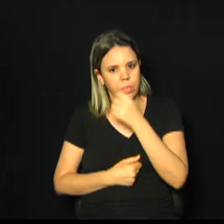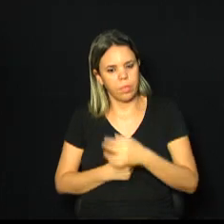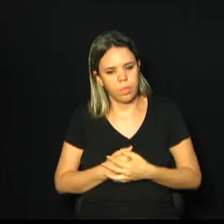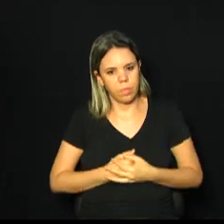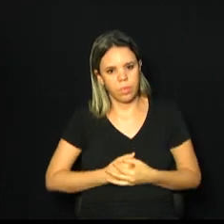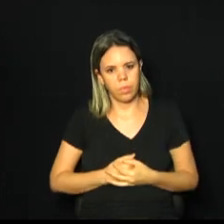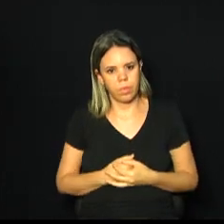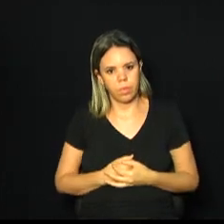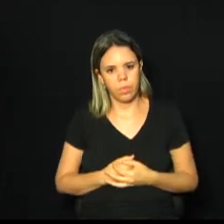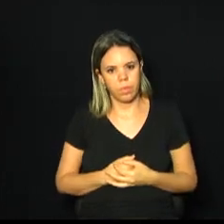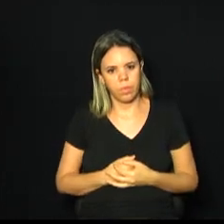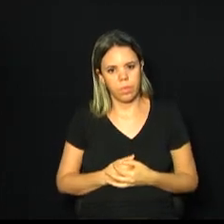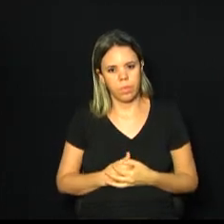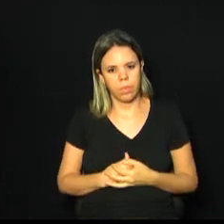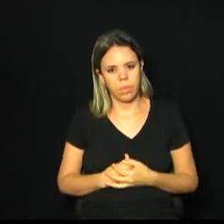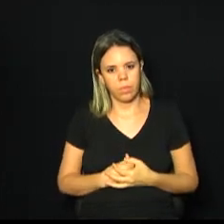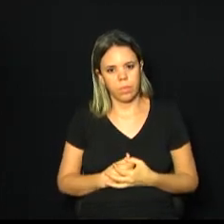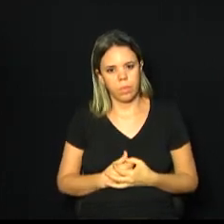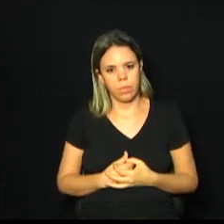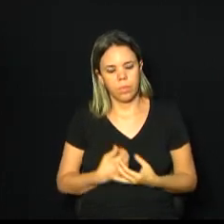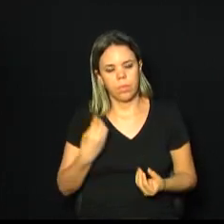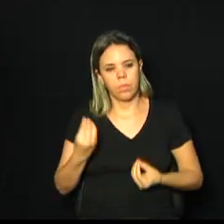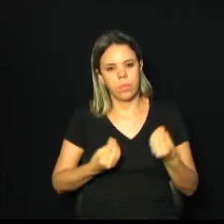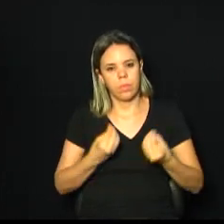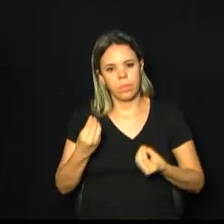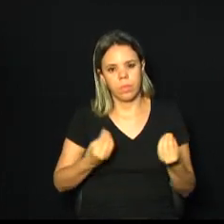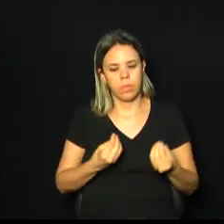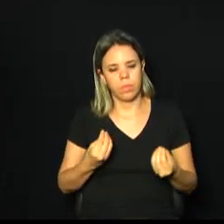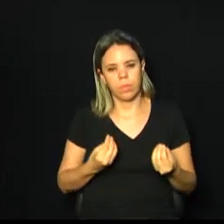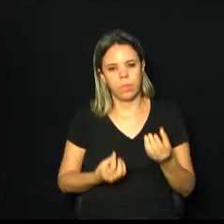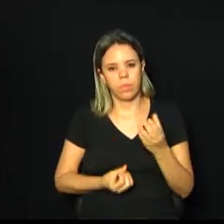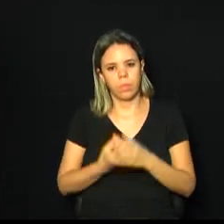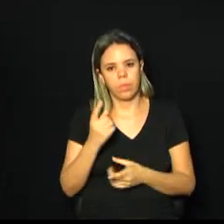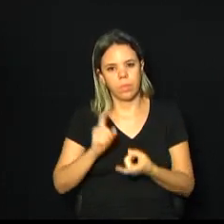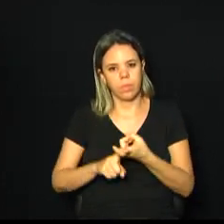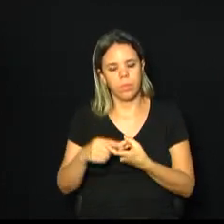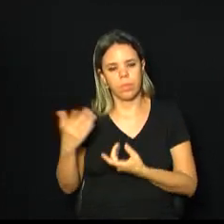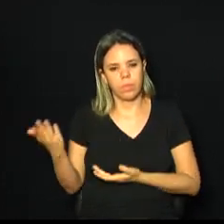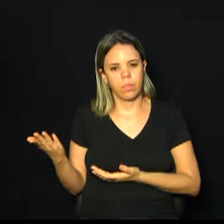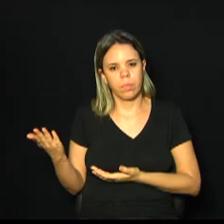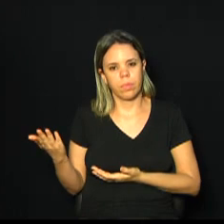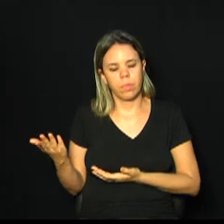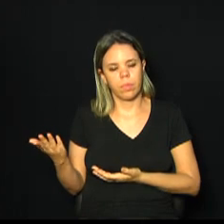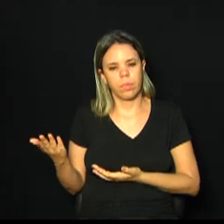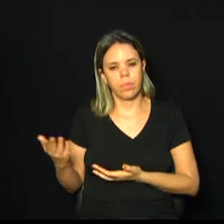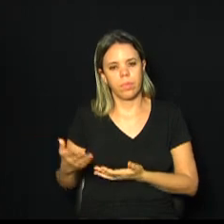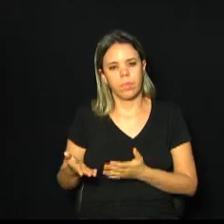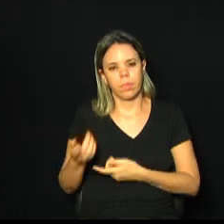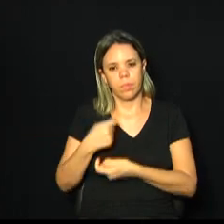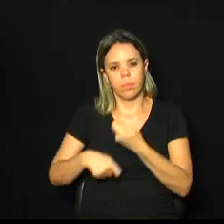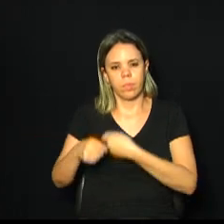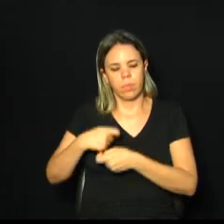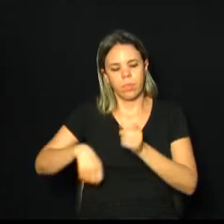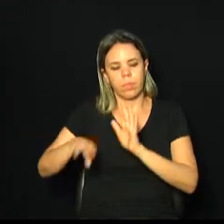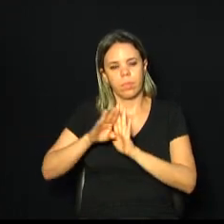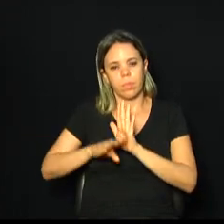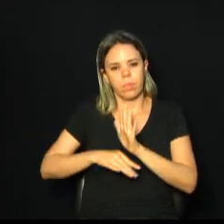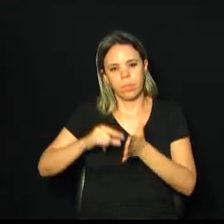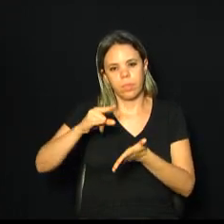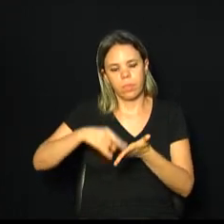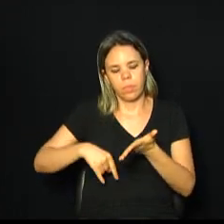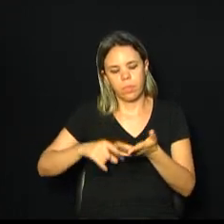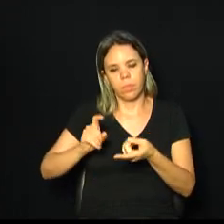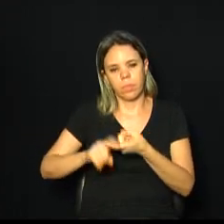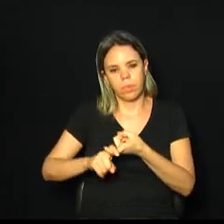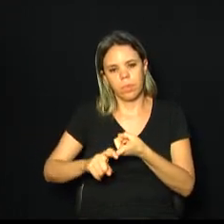Interessante. Como é que essa punibilidade se dá? Através de um procedimento administrativo que segue um devido